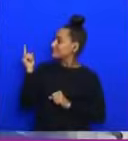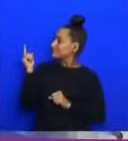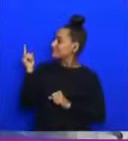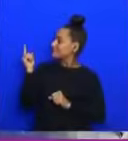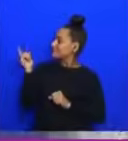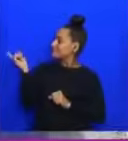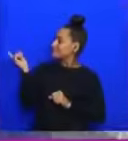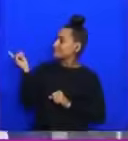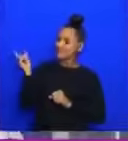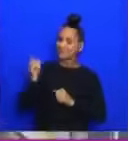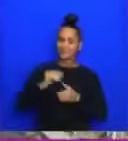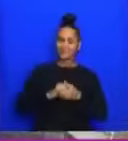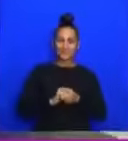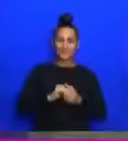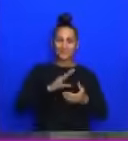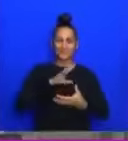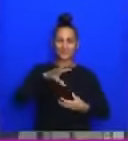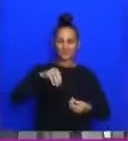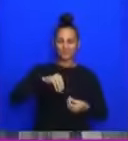Valendo!